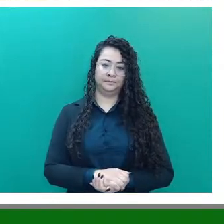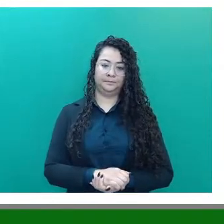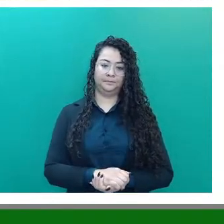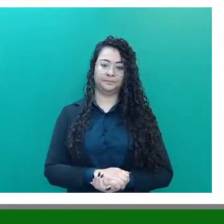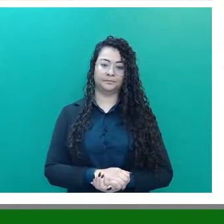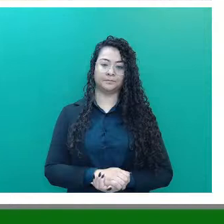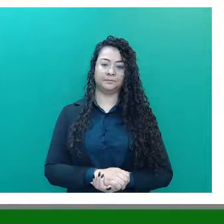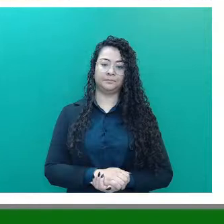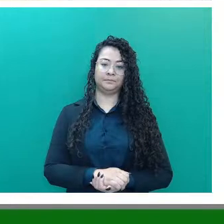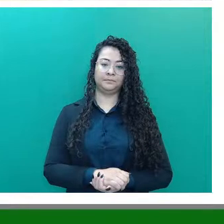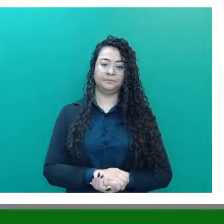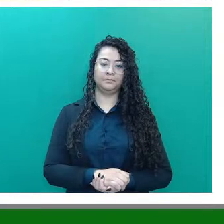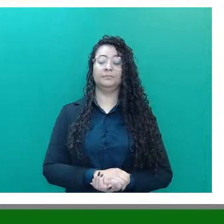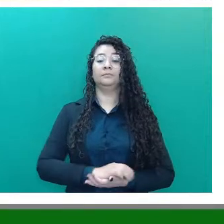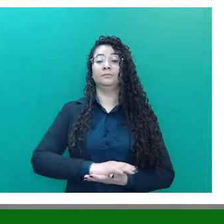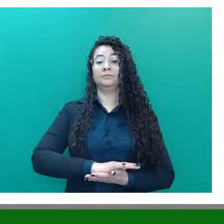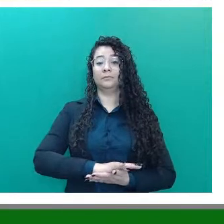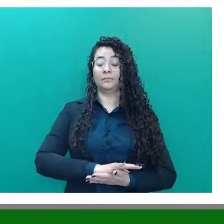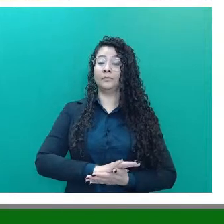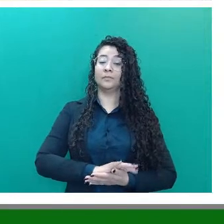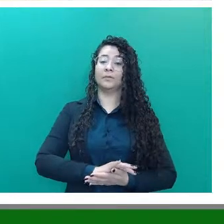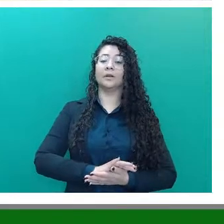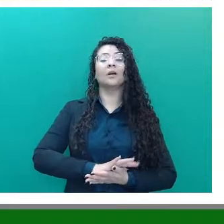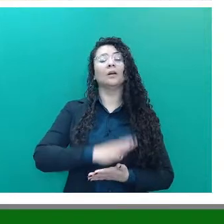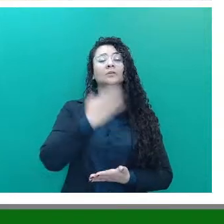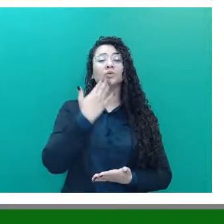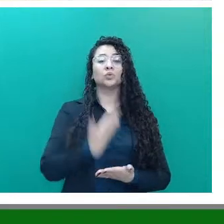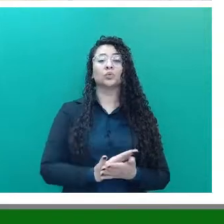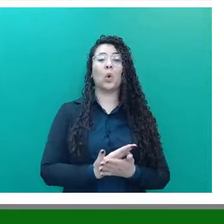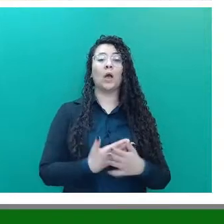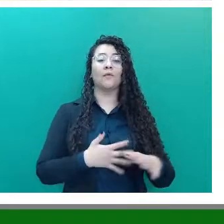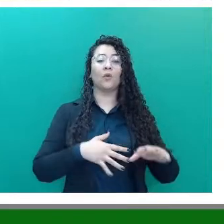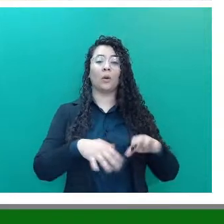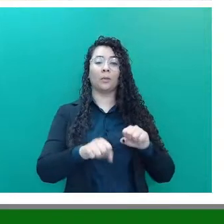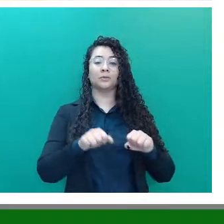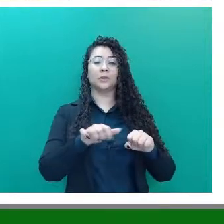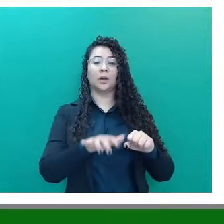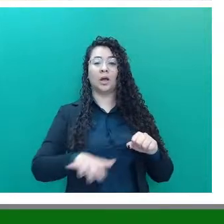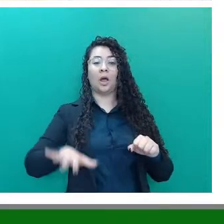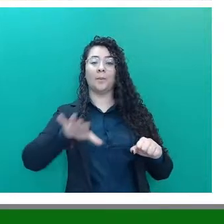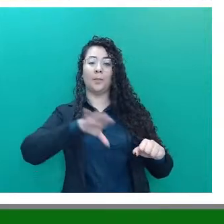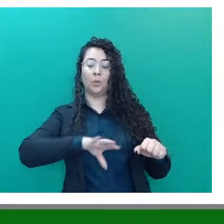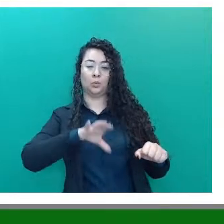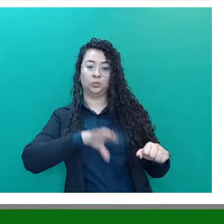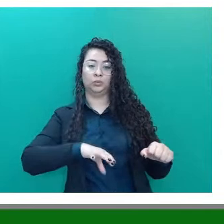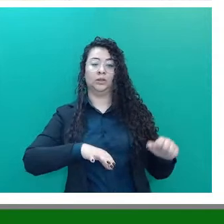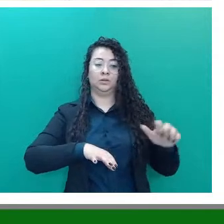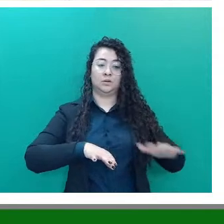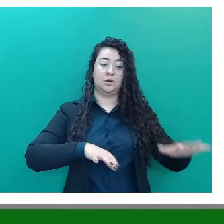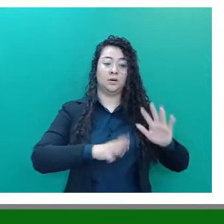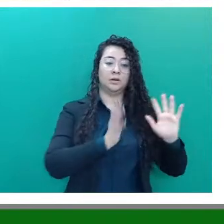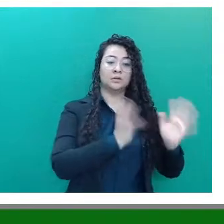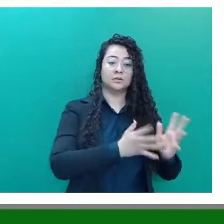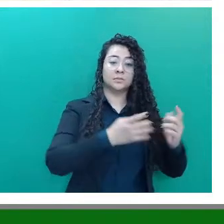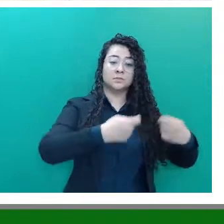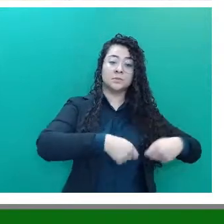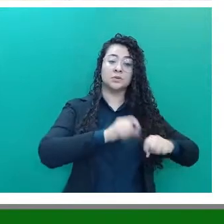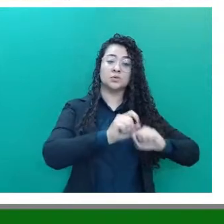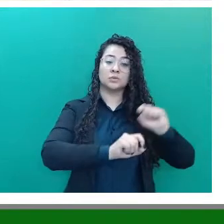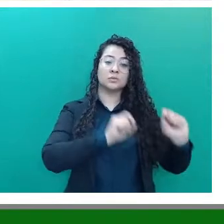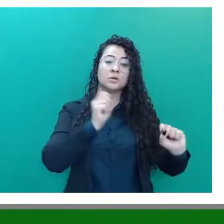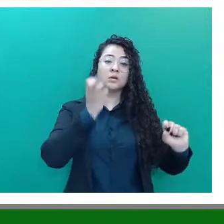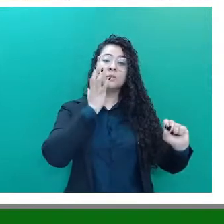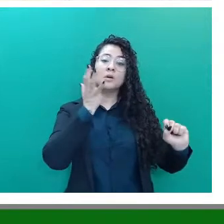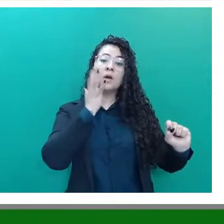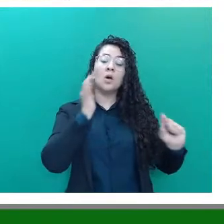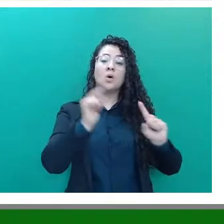acredita-se que a formação para as duas línguas de trabalho, tanto de Libras quanto do português, deve ser pensada com o objetivo